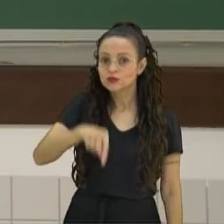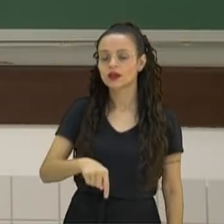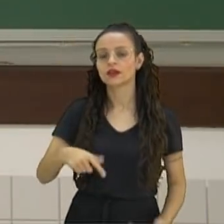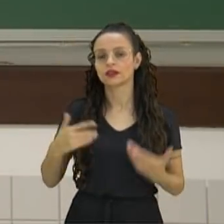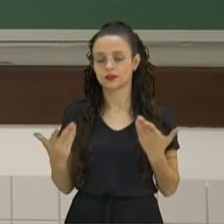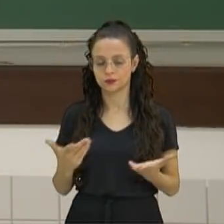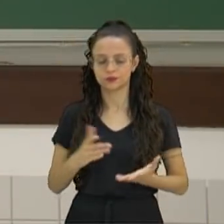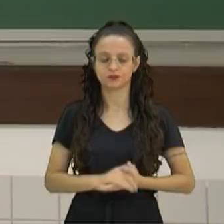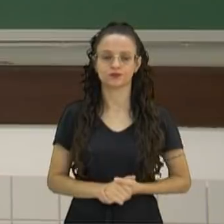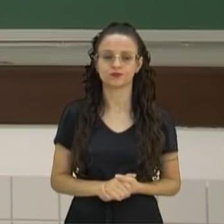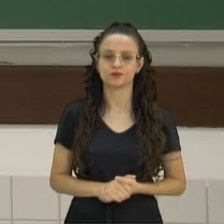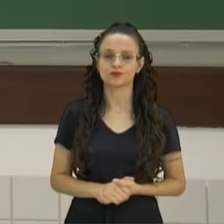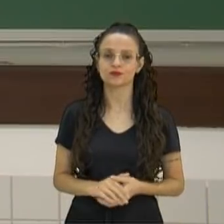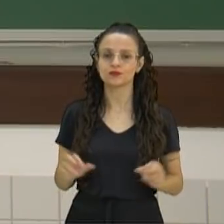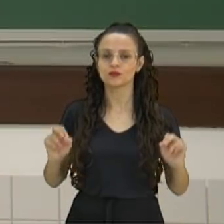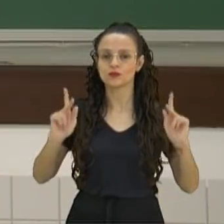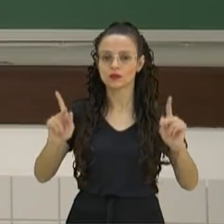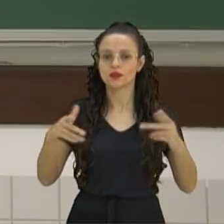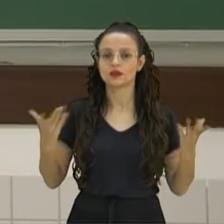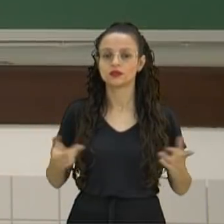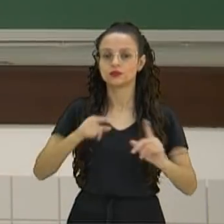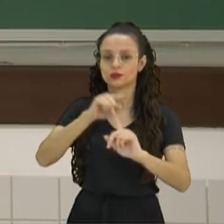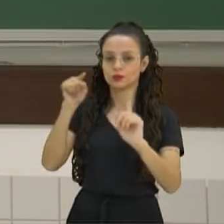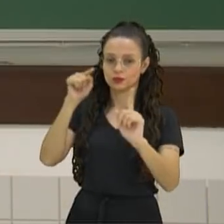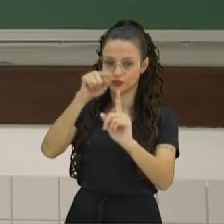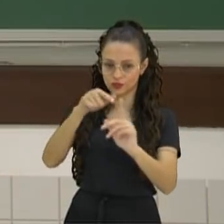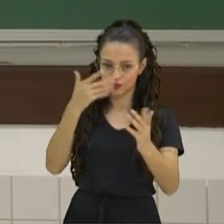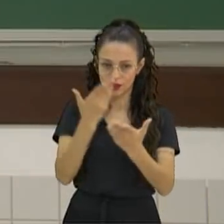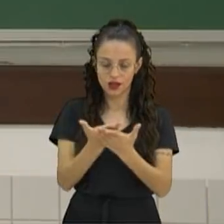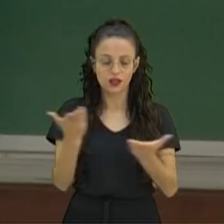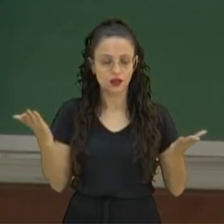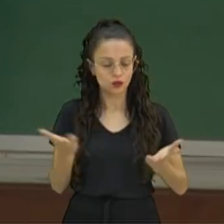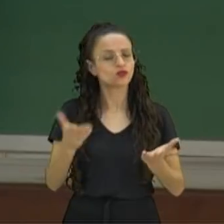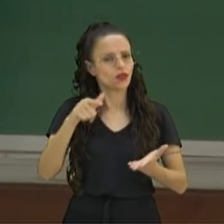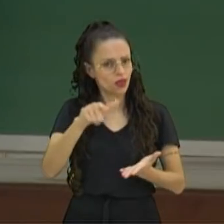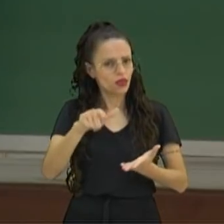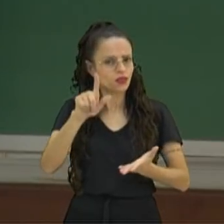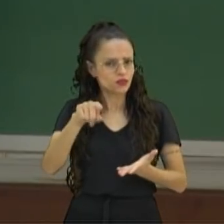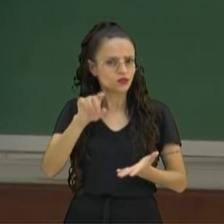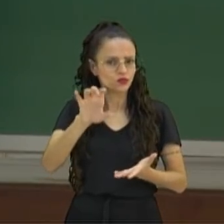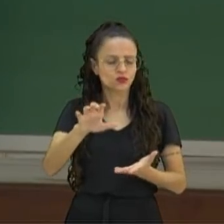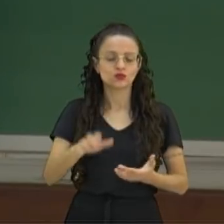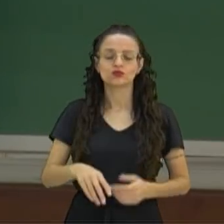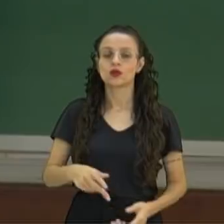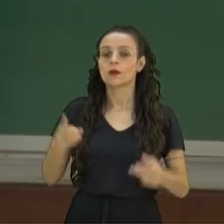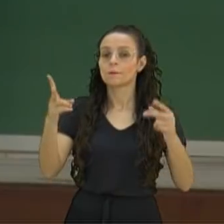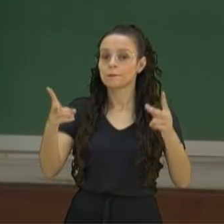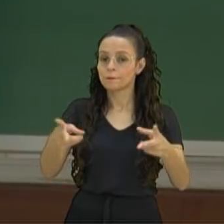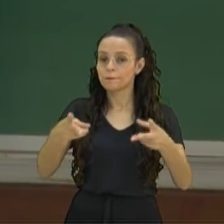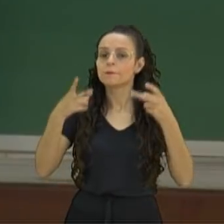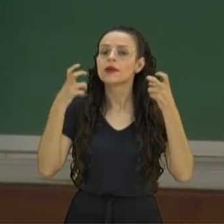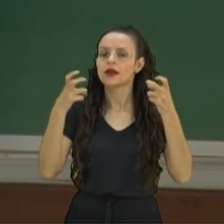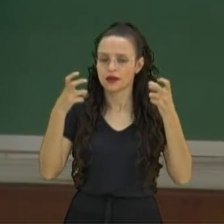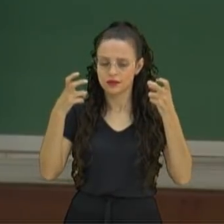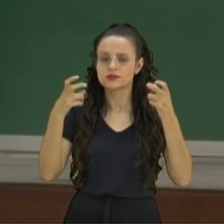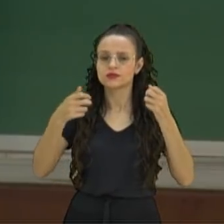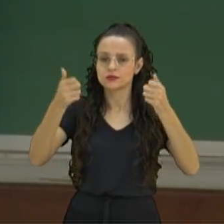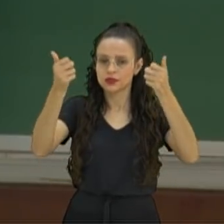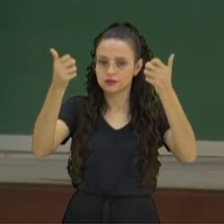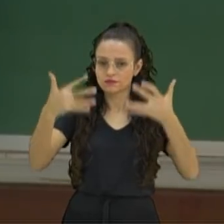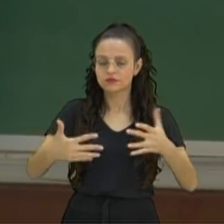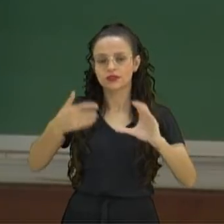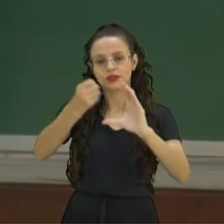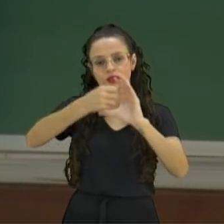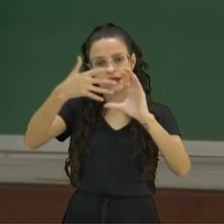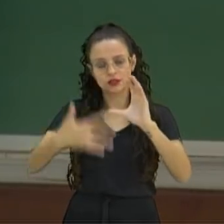a gente vive, ok? Então o objetivo da nossa aula de hoje é justamente esse: reconhecer as características do espaço geográfico